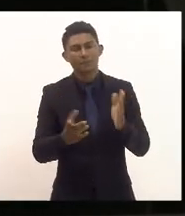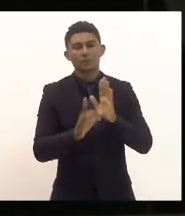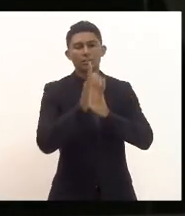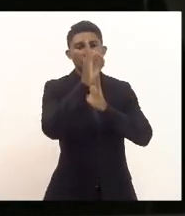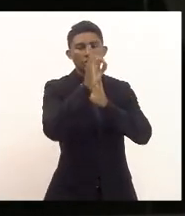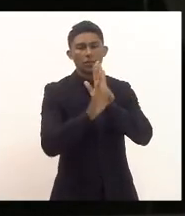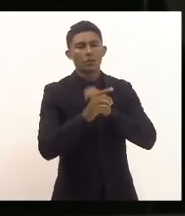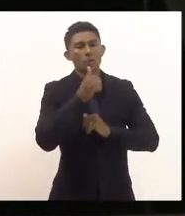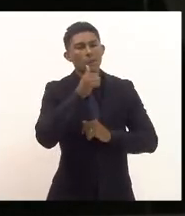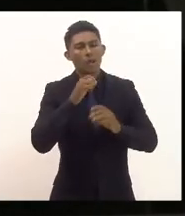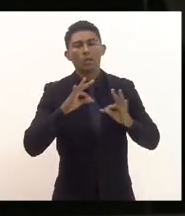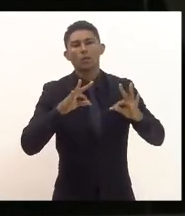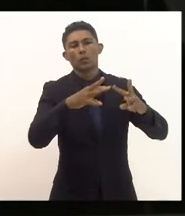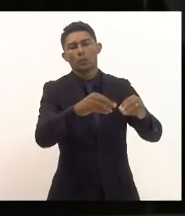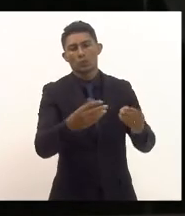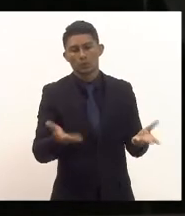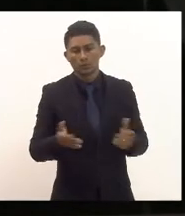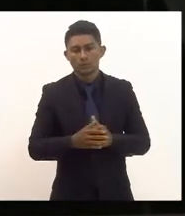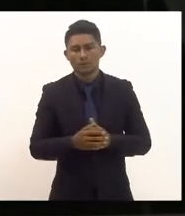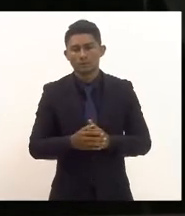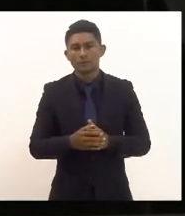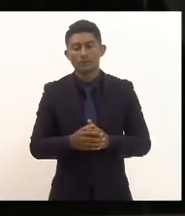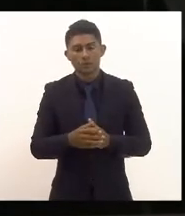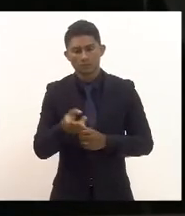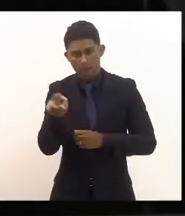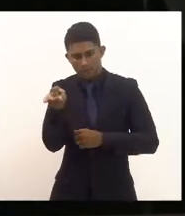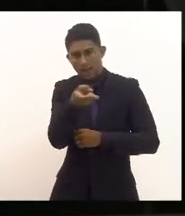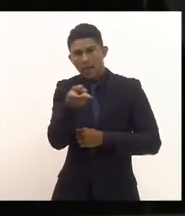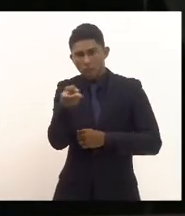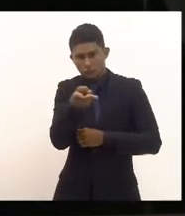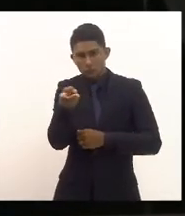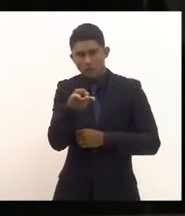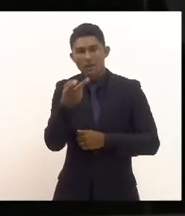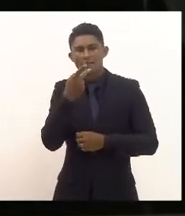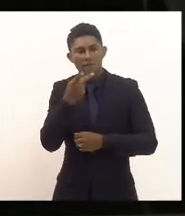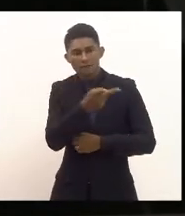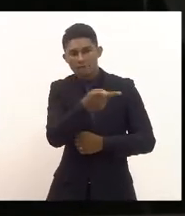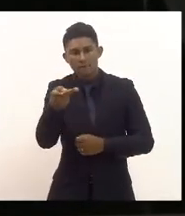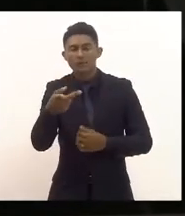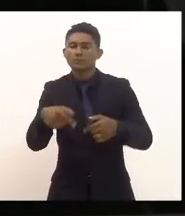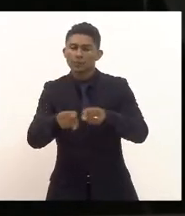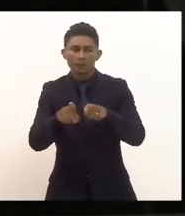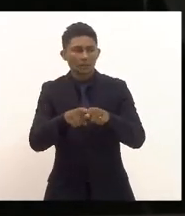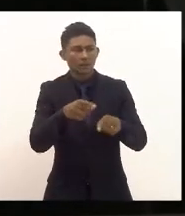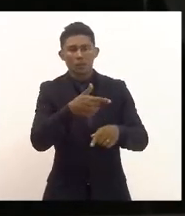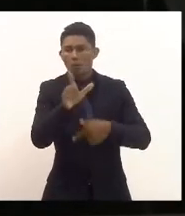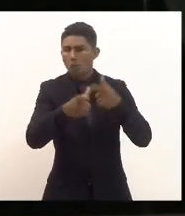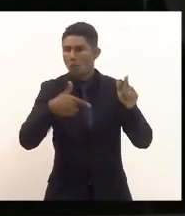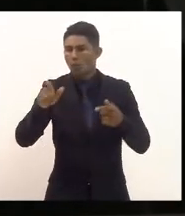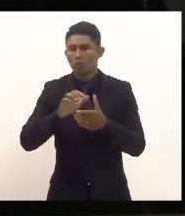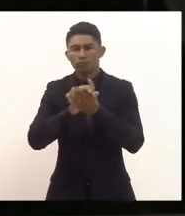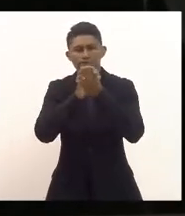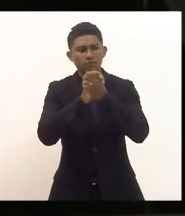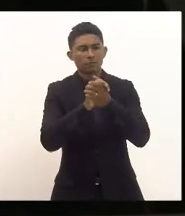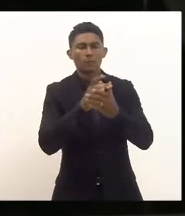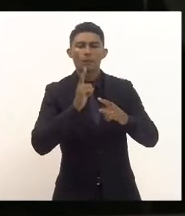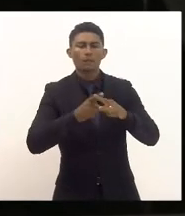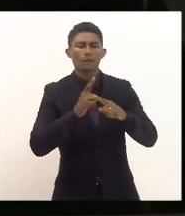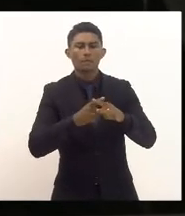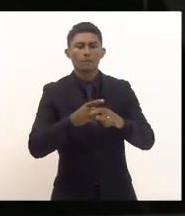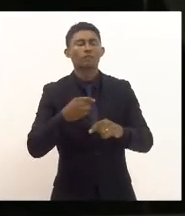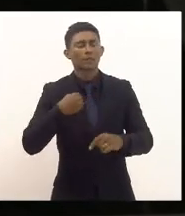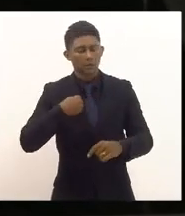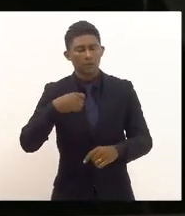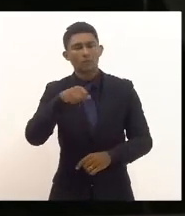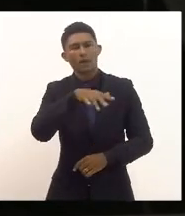das mulheres paga o dessas duas defensores em nome dela saúde todos os demais porque são áreas que o